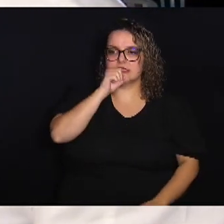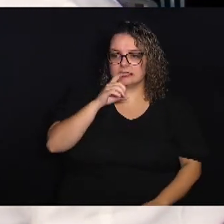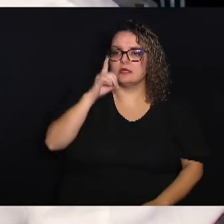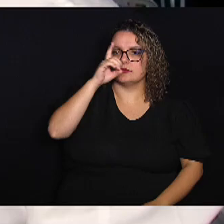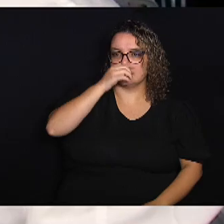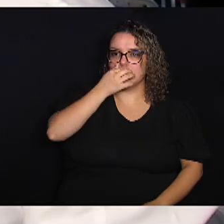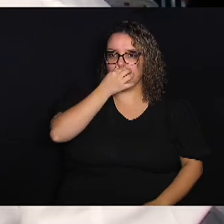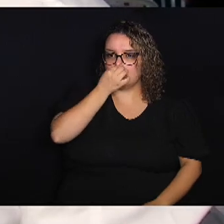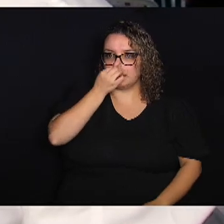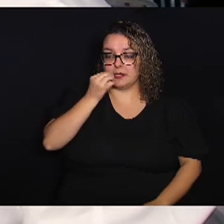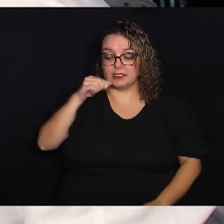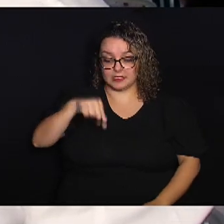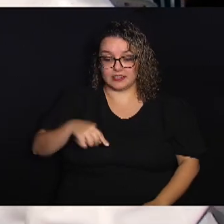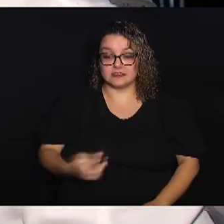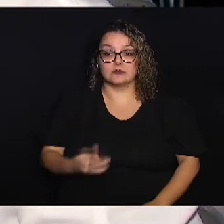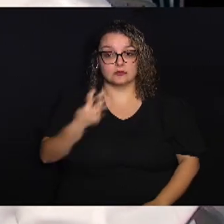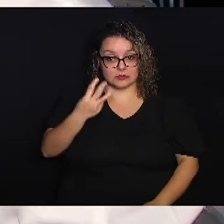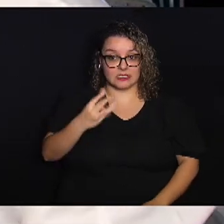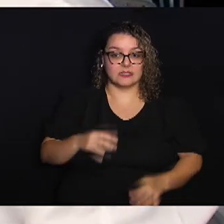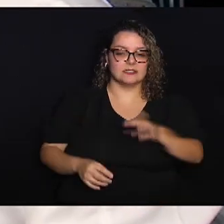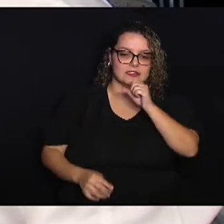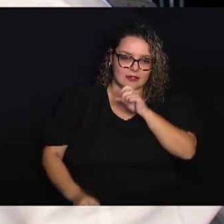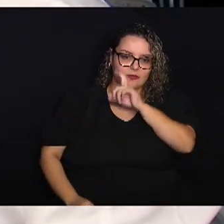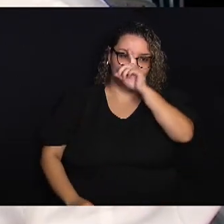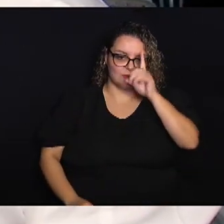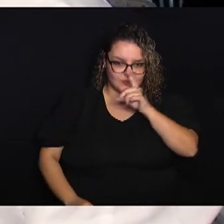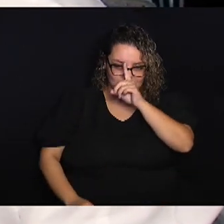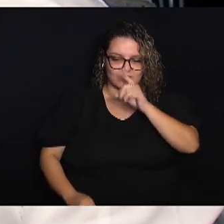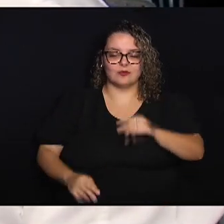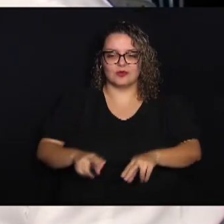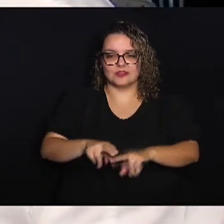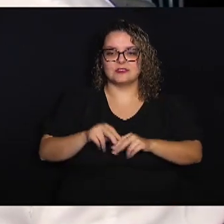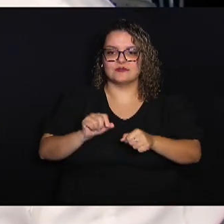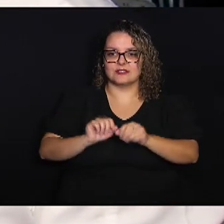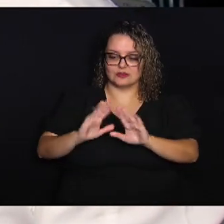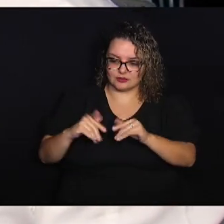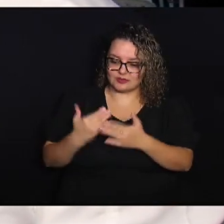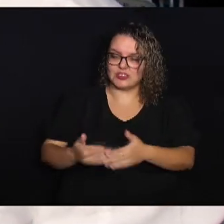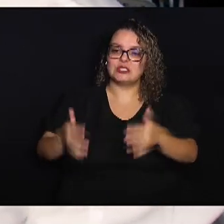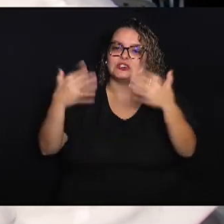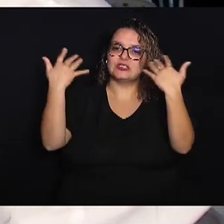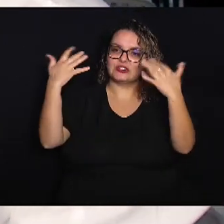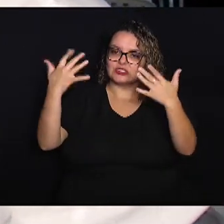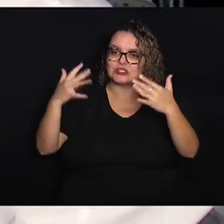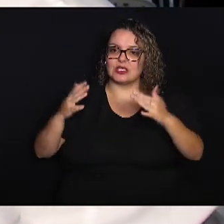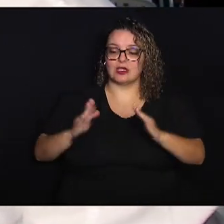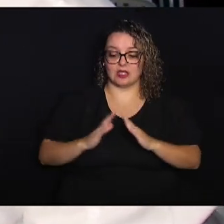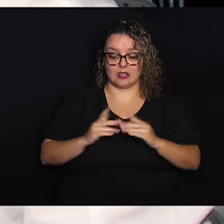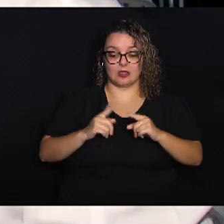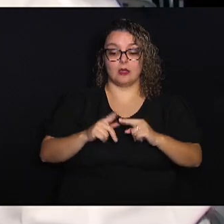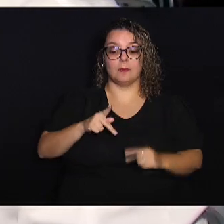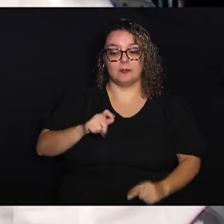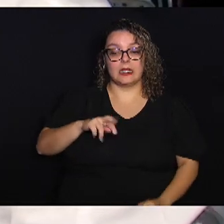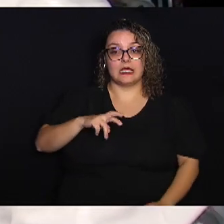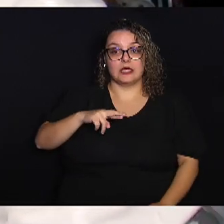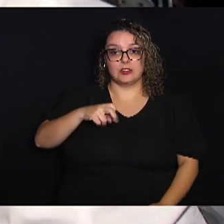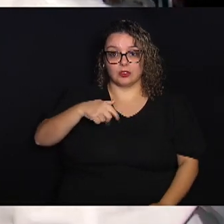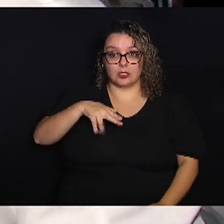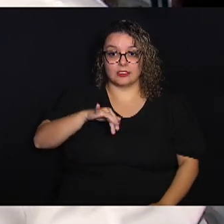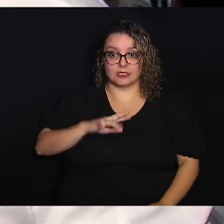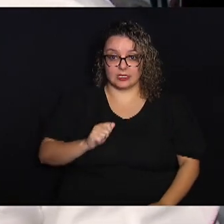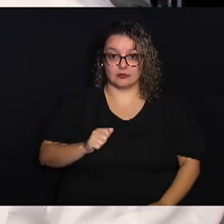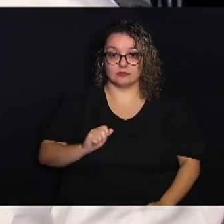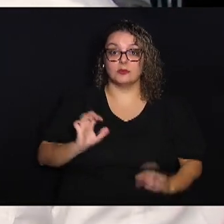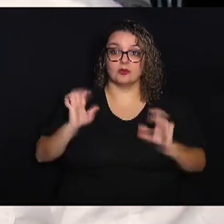e esse ano são 3 finais de semana. Por isso, nós fizemos um requerimento de aplauso à paróquia pelo evento, porque